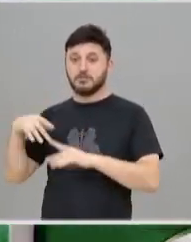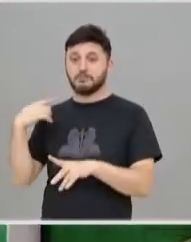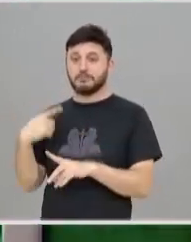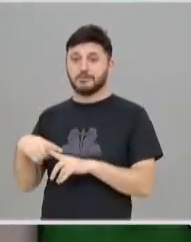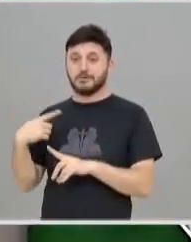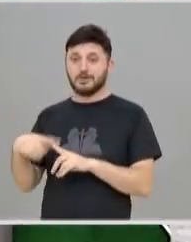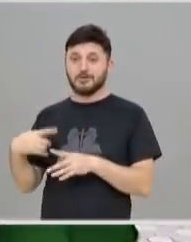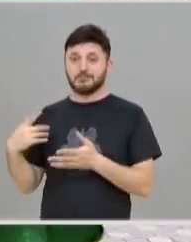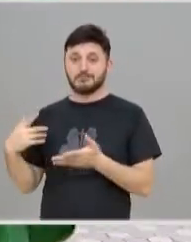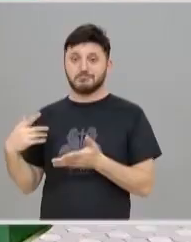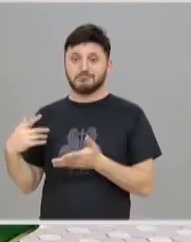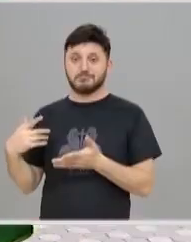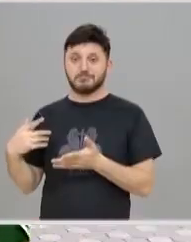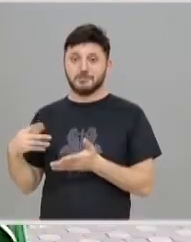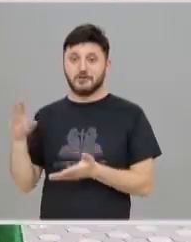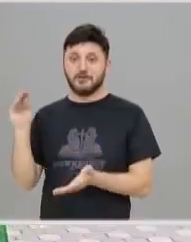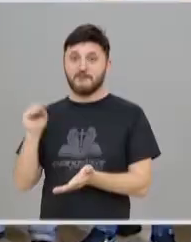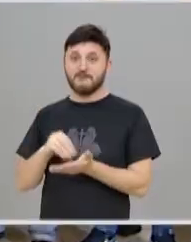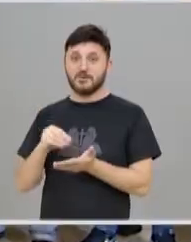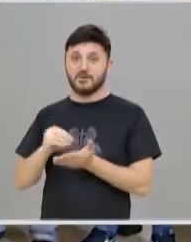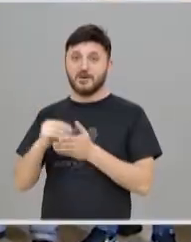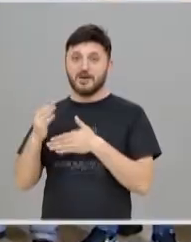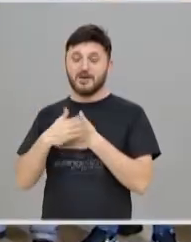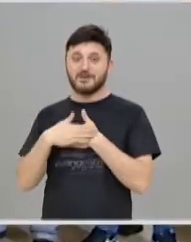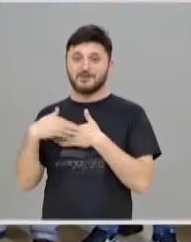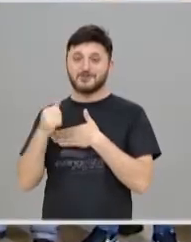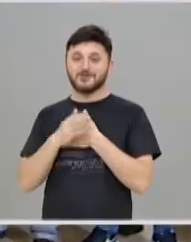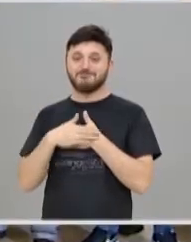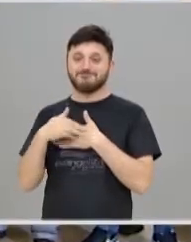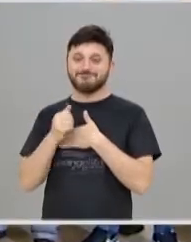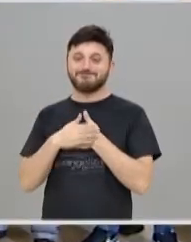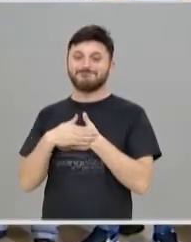porque faltou carinho.